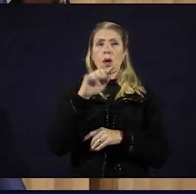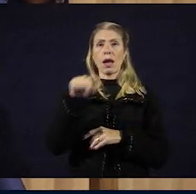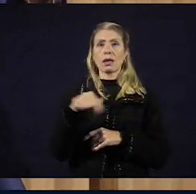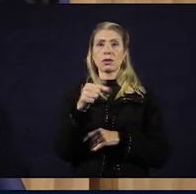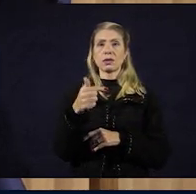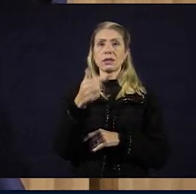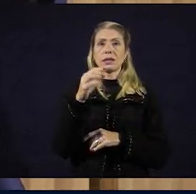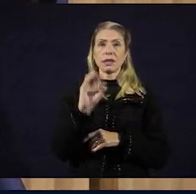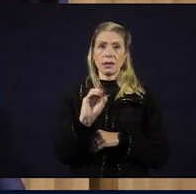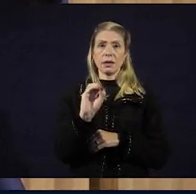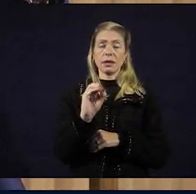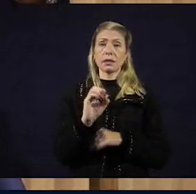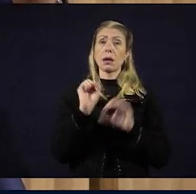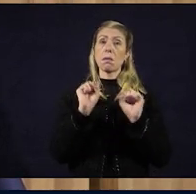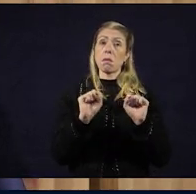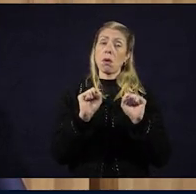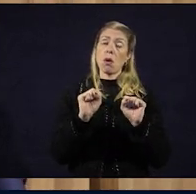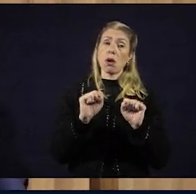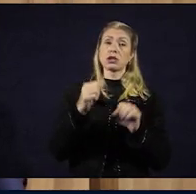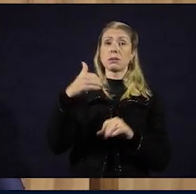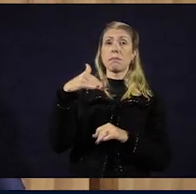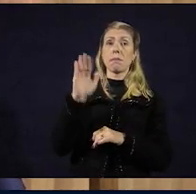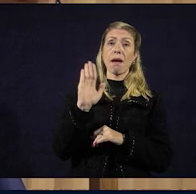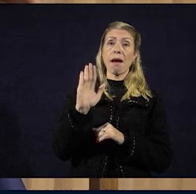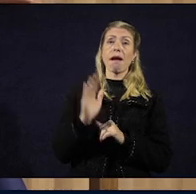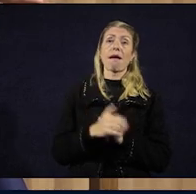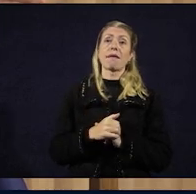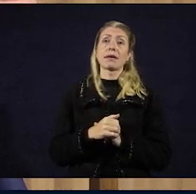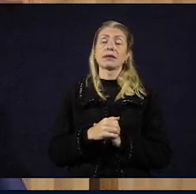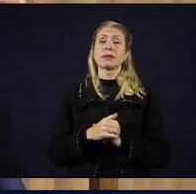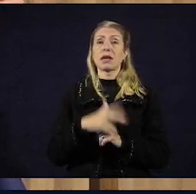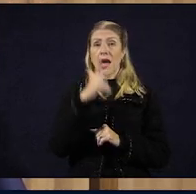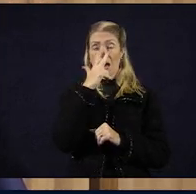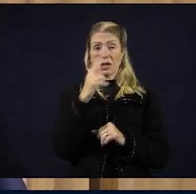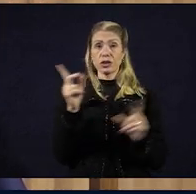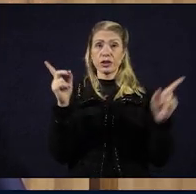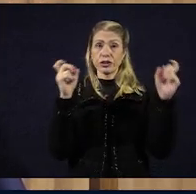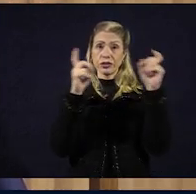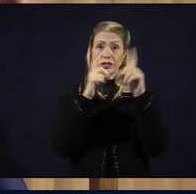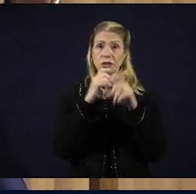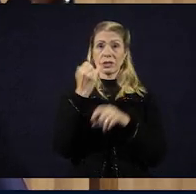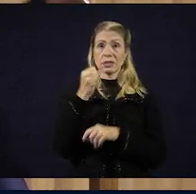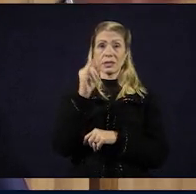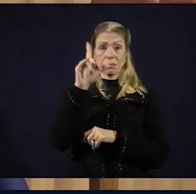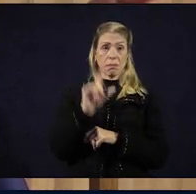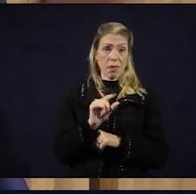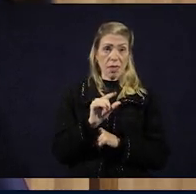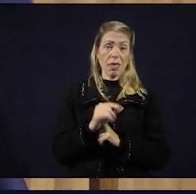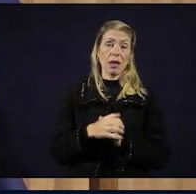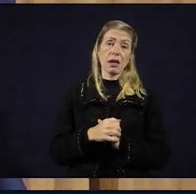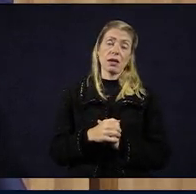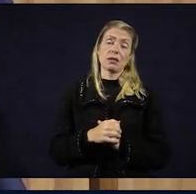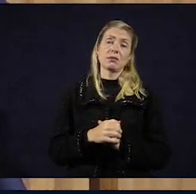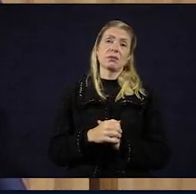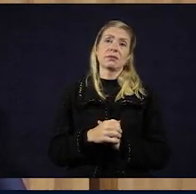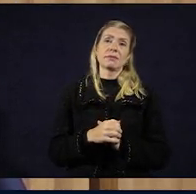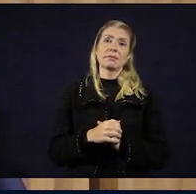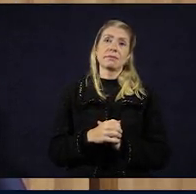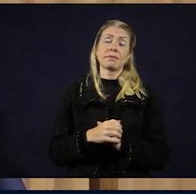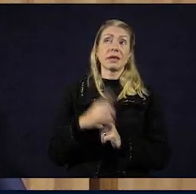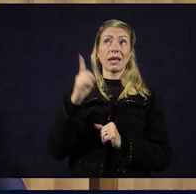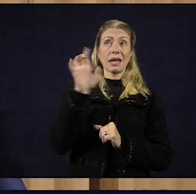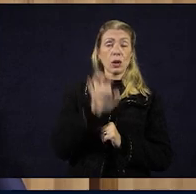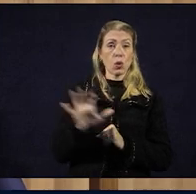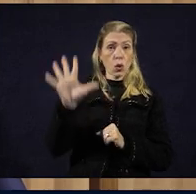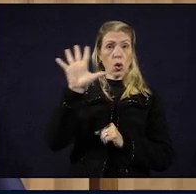pode ser que seja um pouco mais acho difícil ser um pouco menos né do lado da Europa eu acho